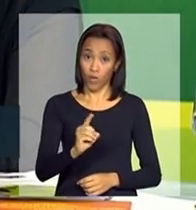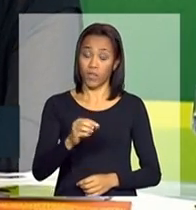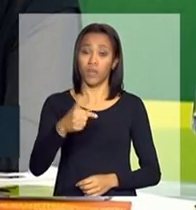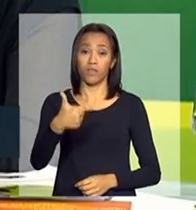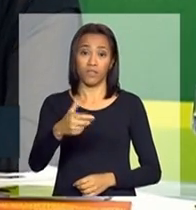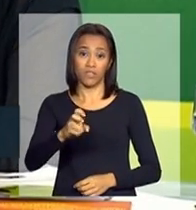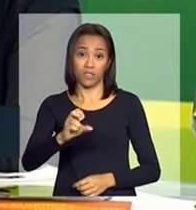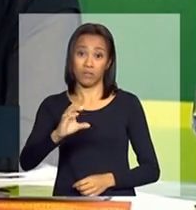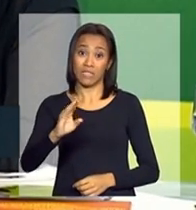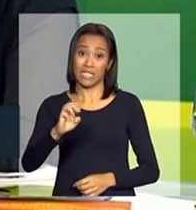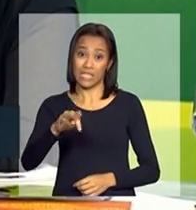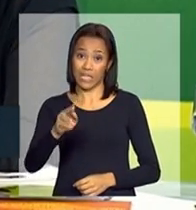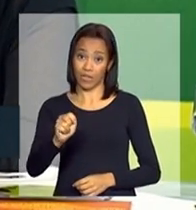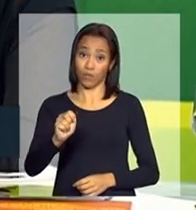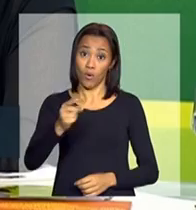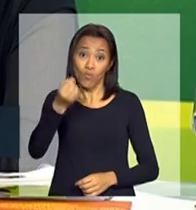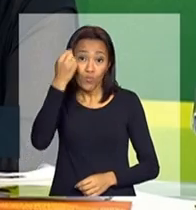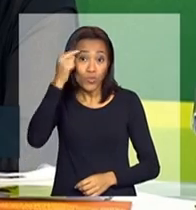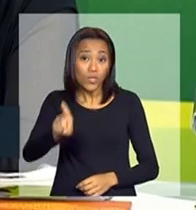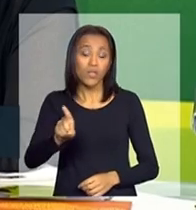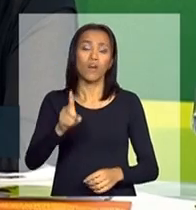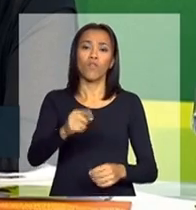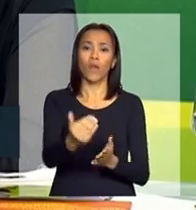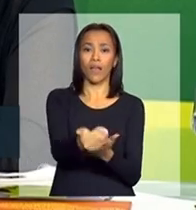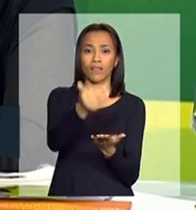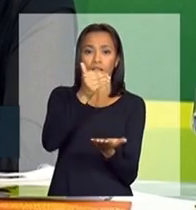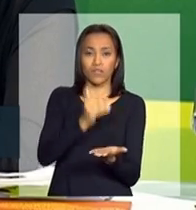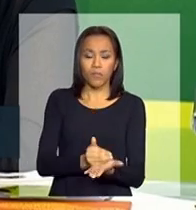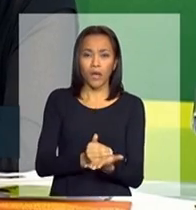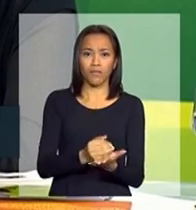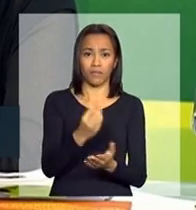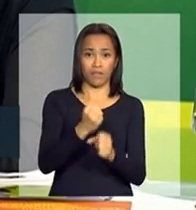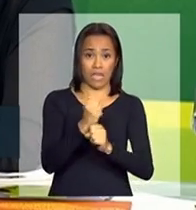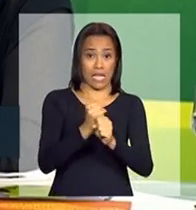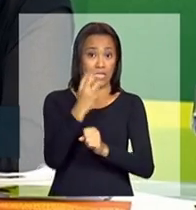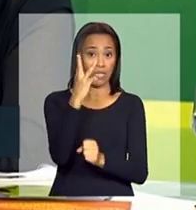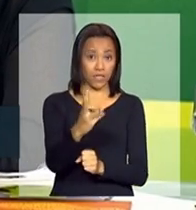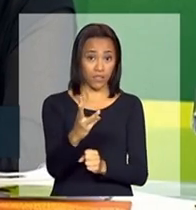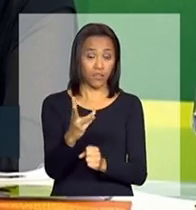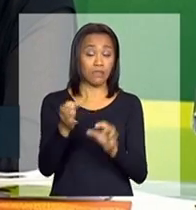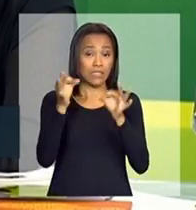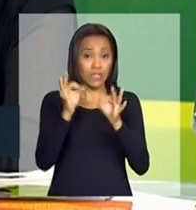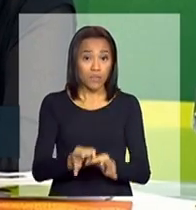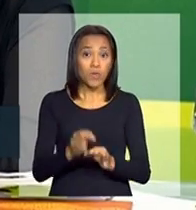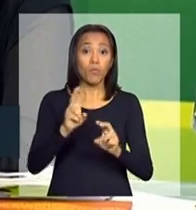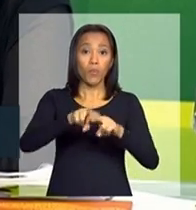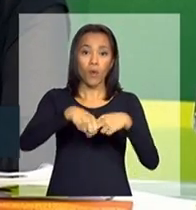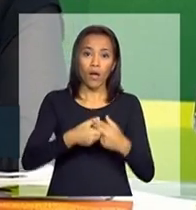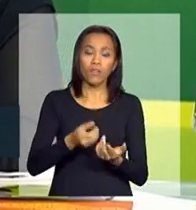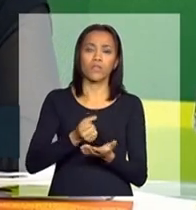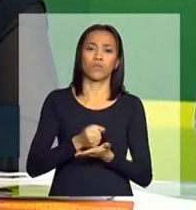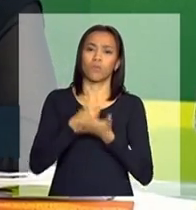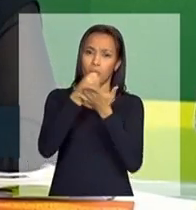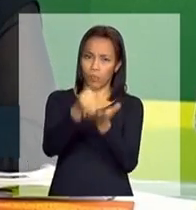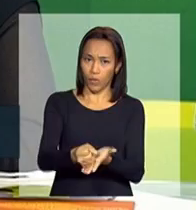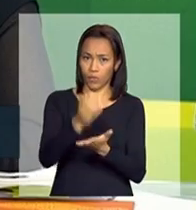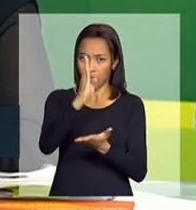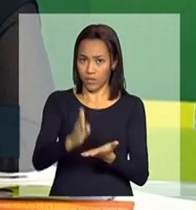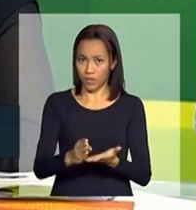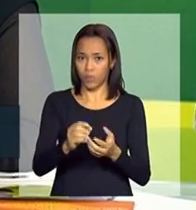eh foi antecipada em 3 anos exatamente pela contribuição do Brasil e da China então